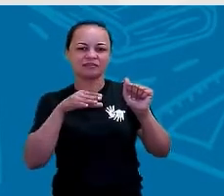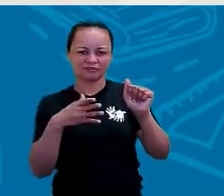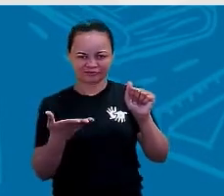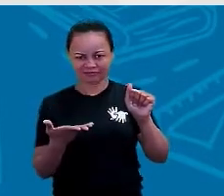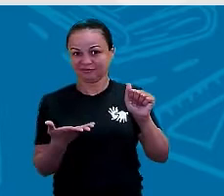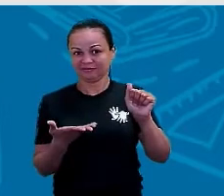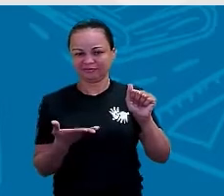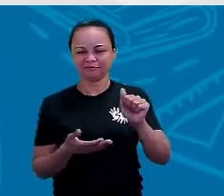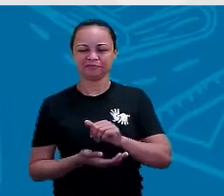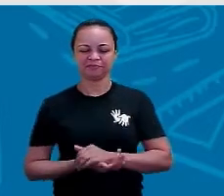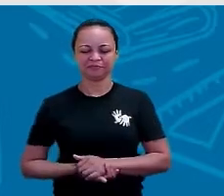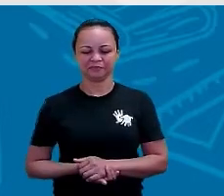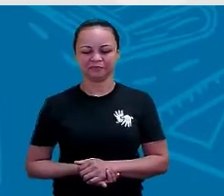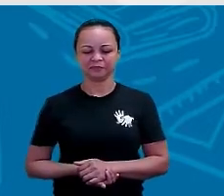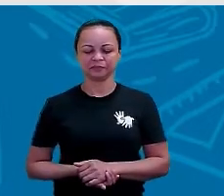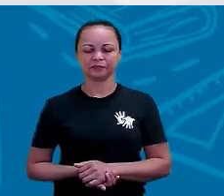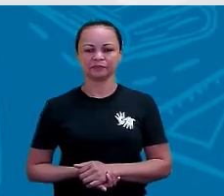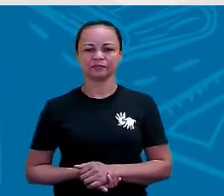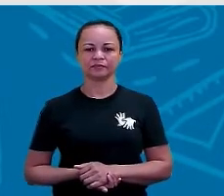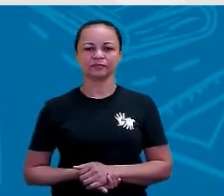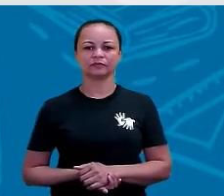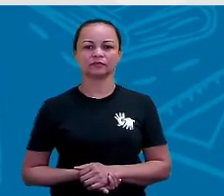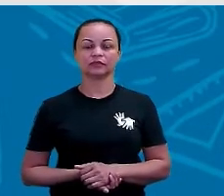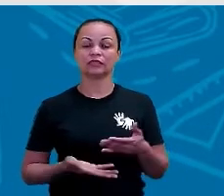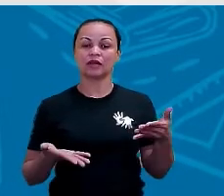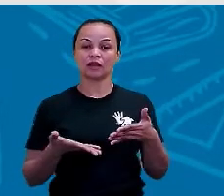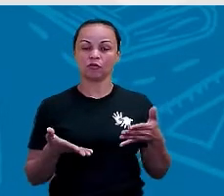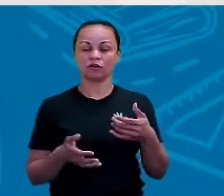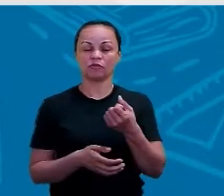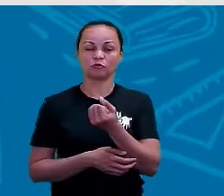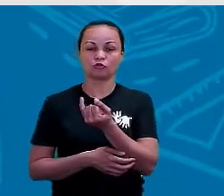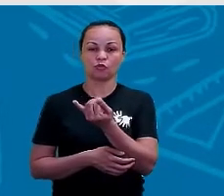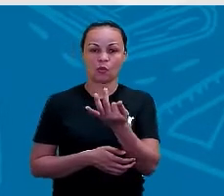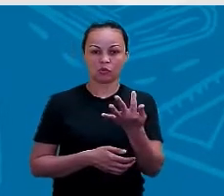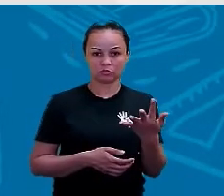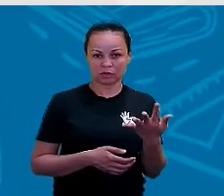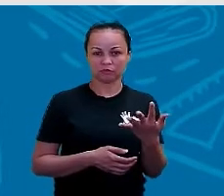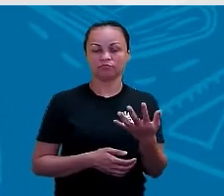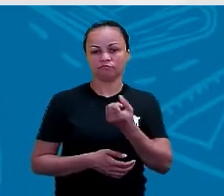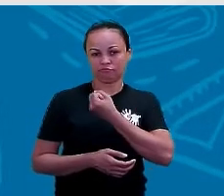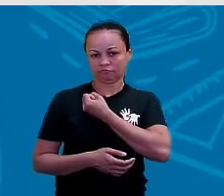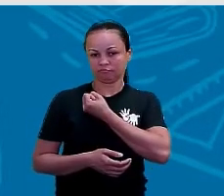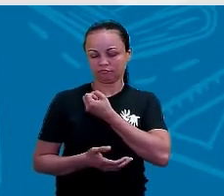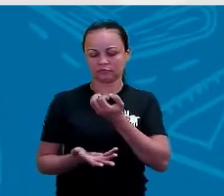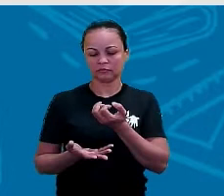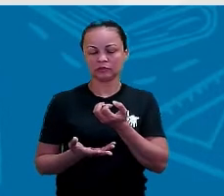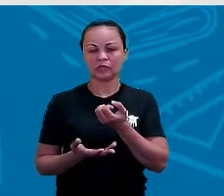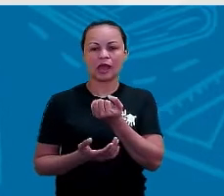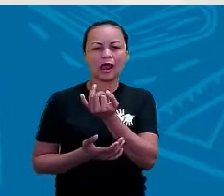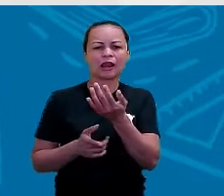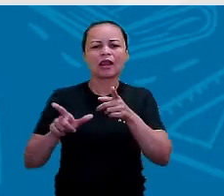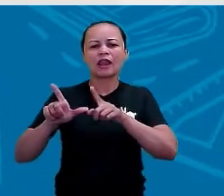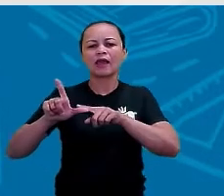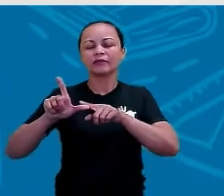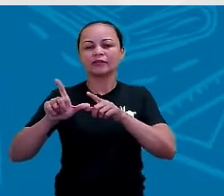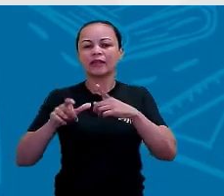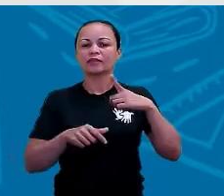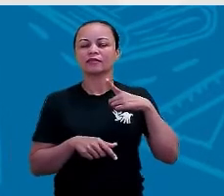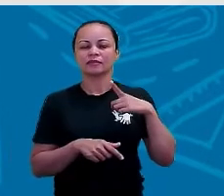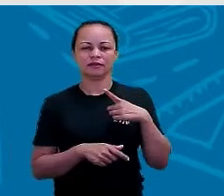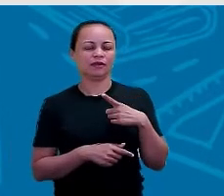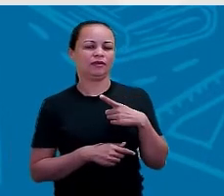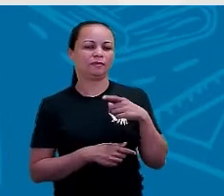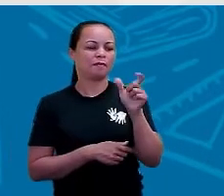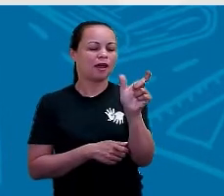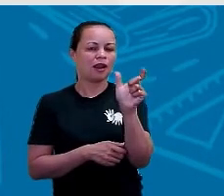Isso mesmo. Agora vamos contar. Contar quantas letrinhas tem na palavra